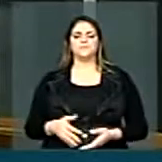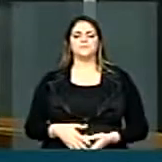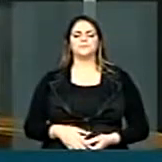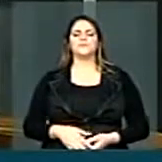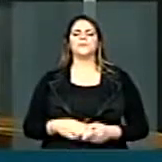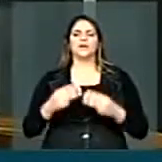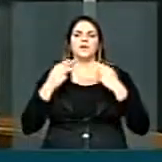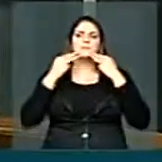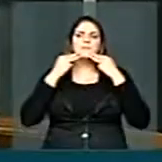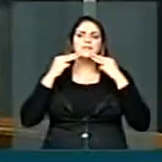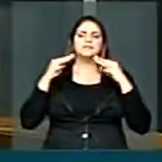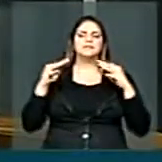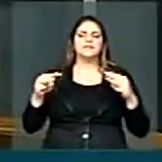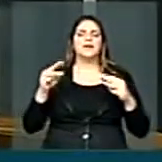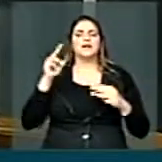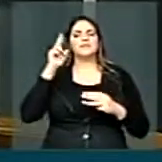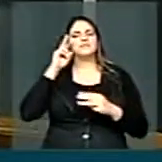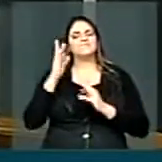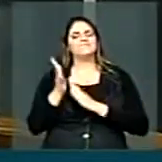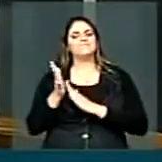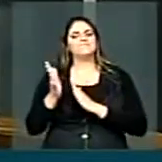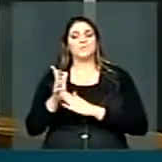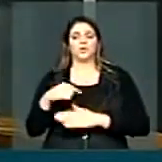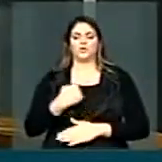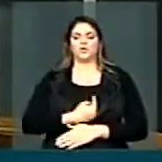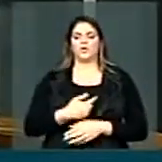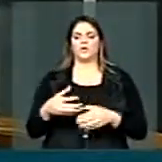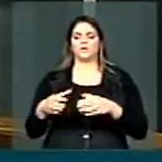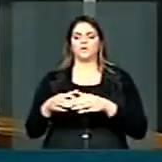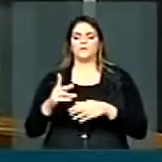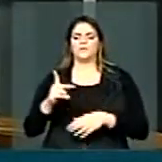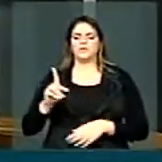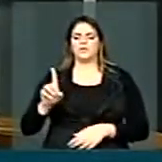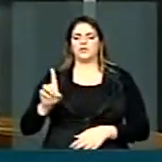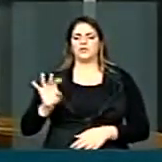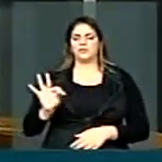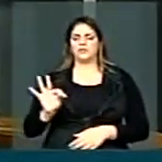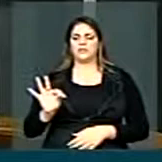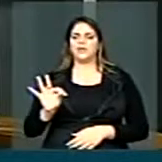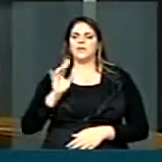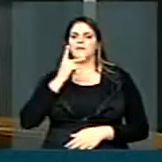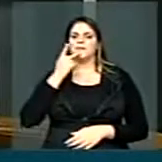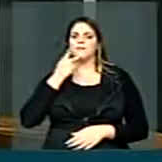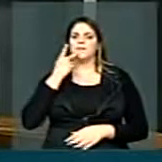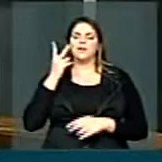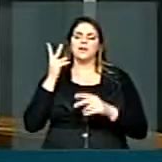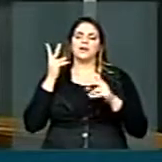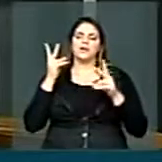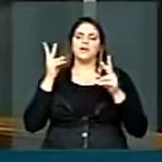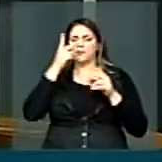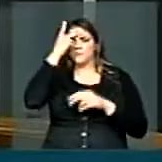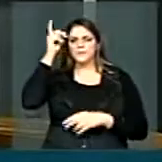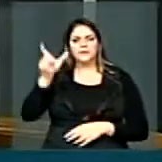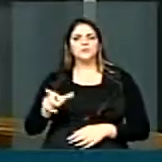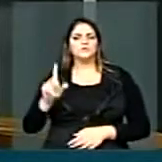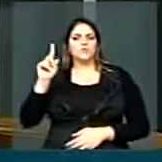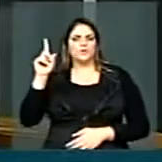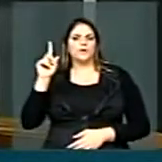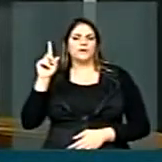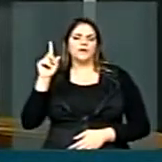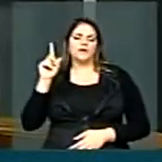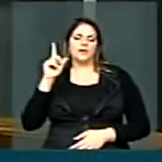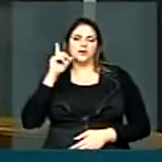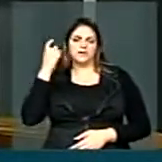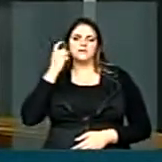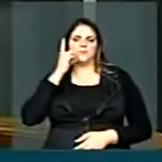uma mensagem, uma homenagem que o nosso partido PDT presta ao seu saudoso quadro, deputado Sérgio